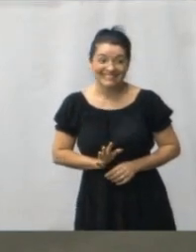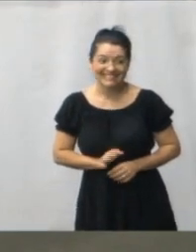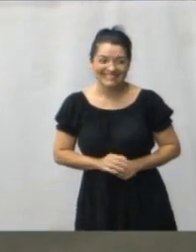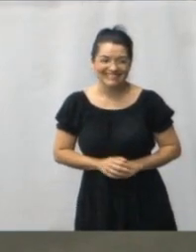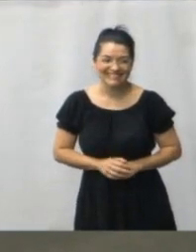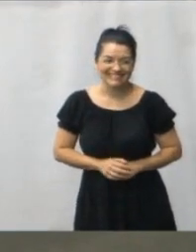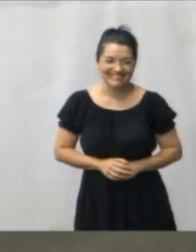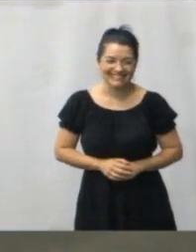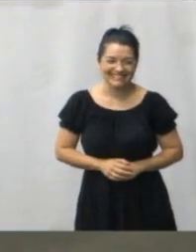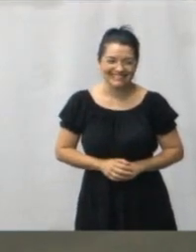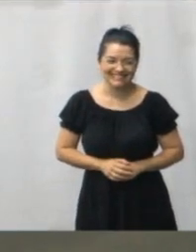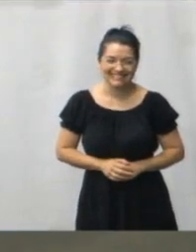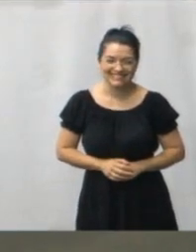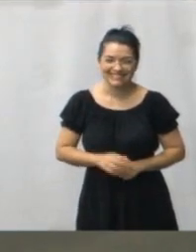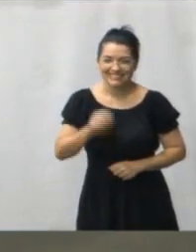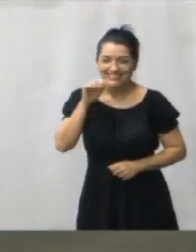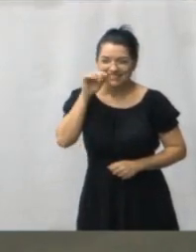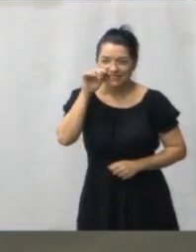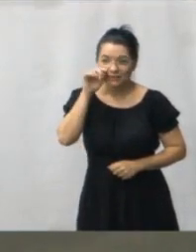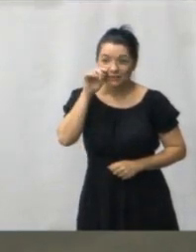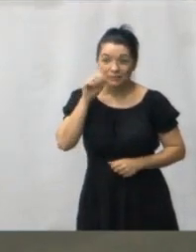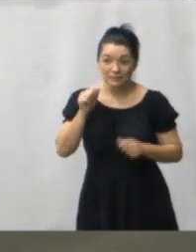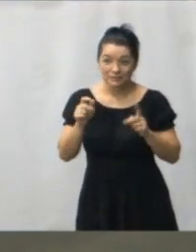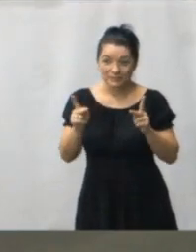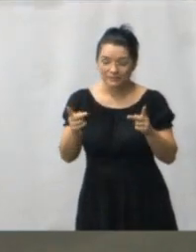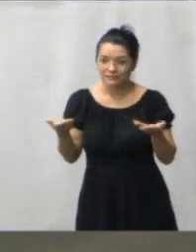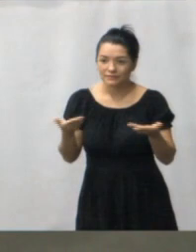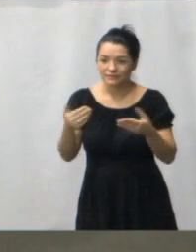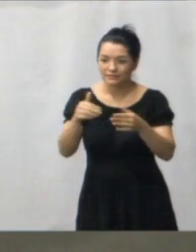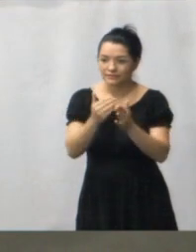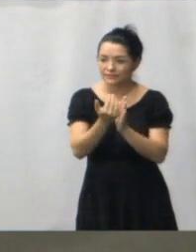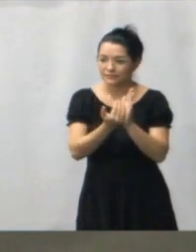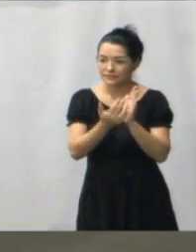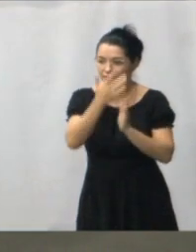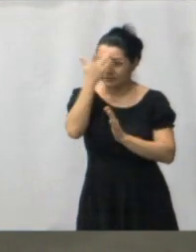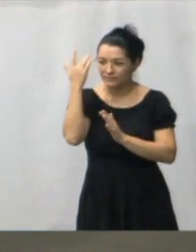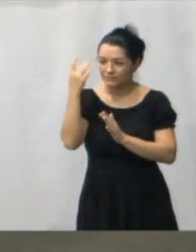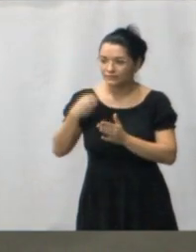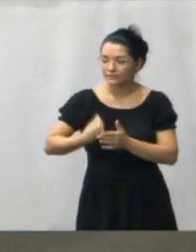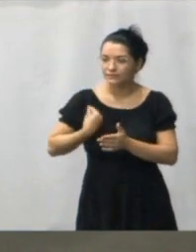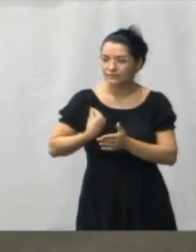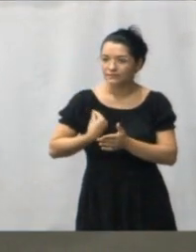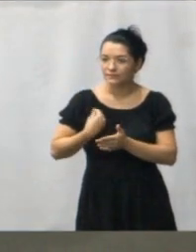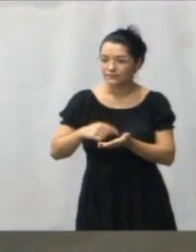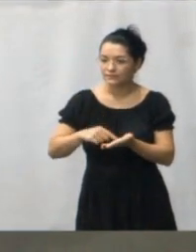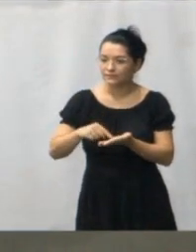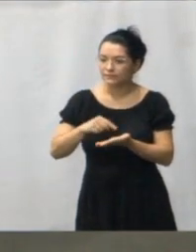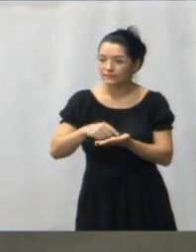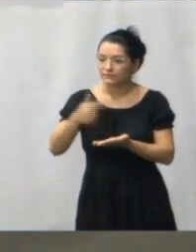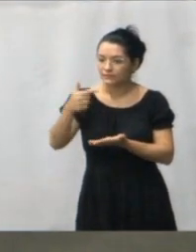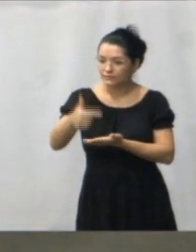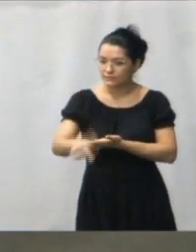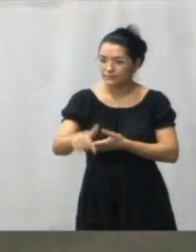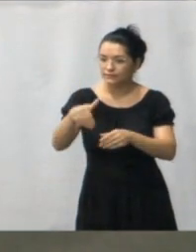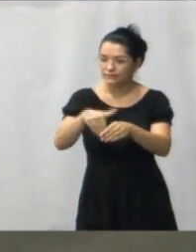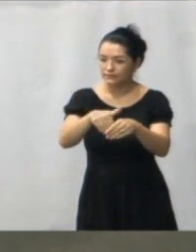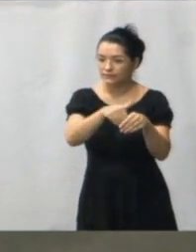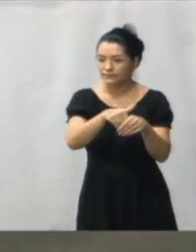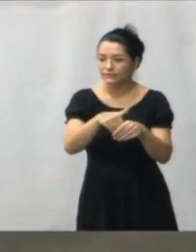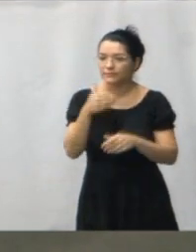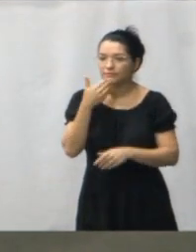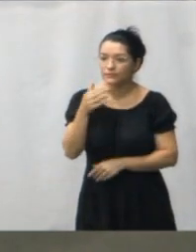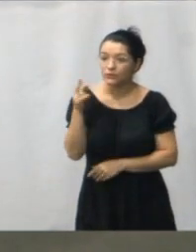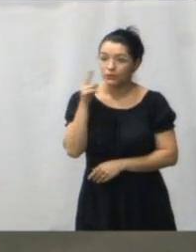Ok, quórum estabelecido. Vamos repetir a votação. Requerimento de urgentíssimo do vereador